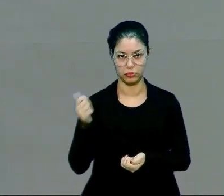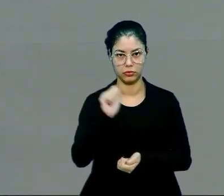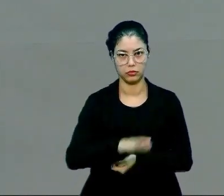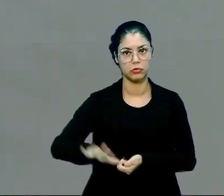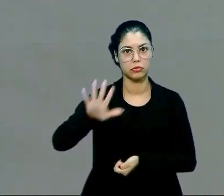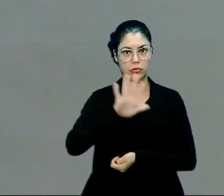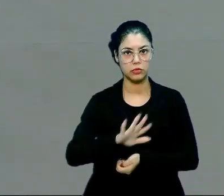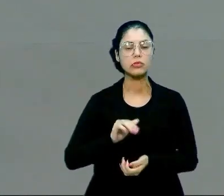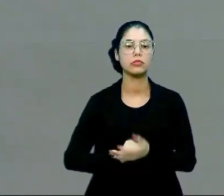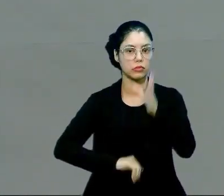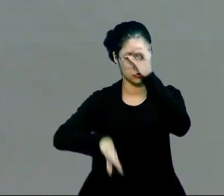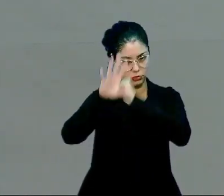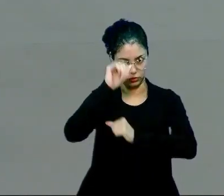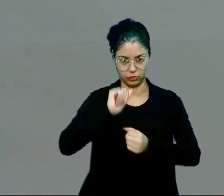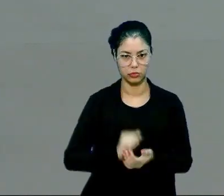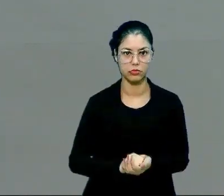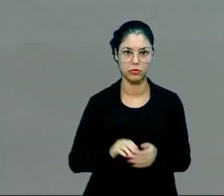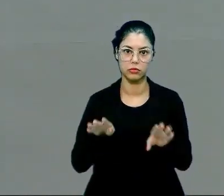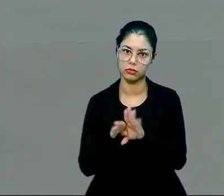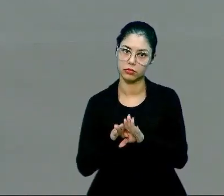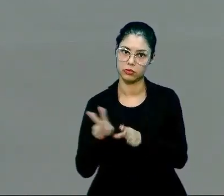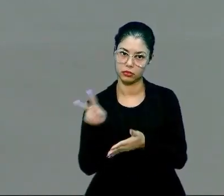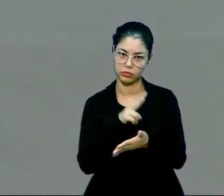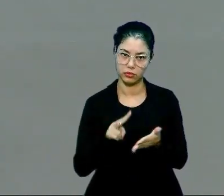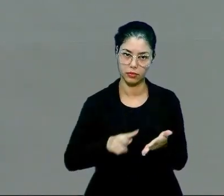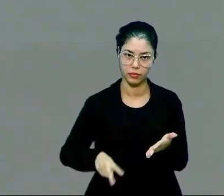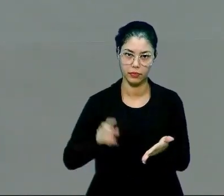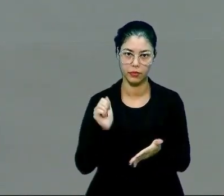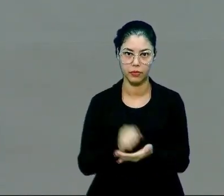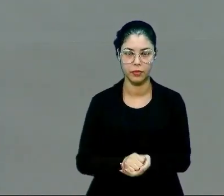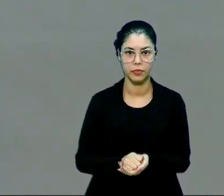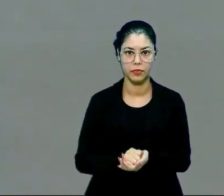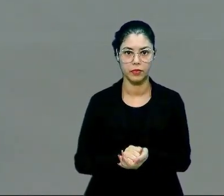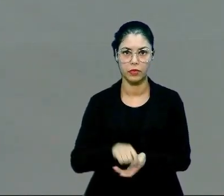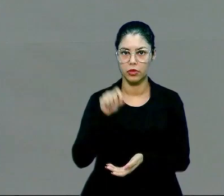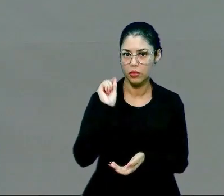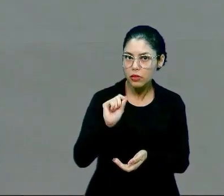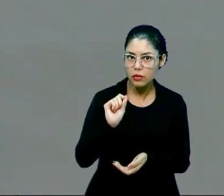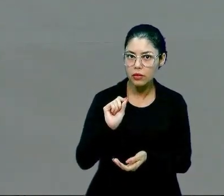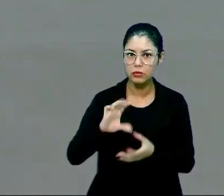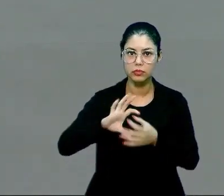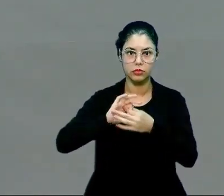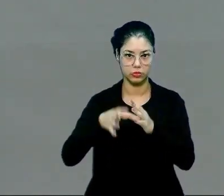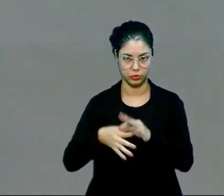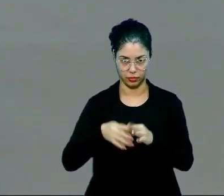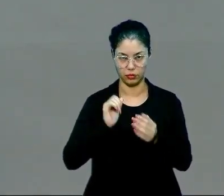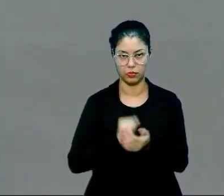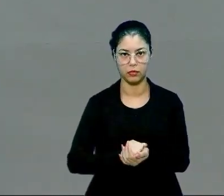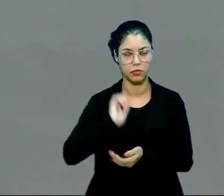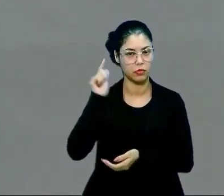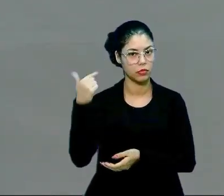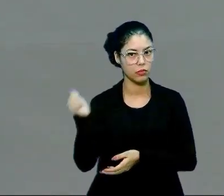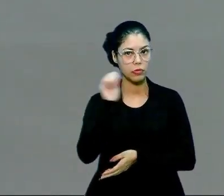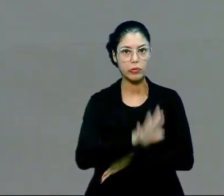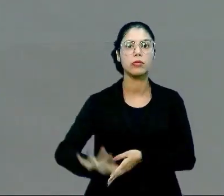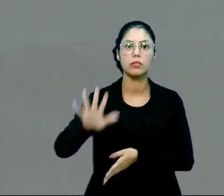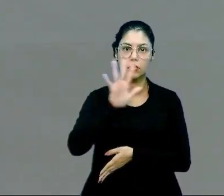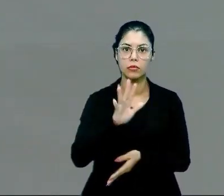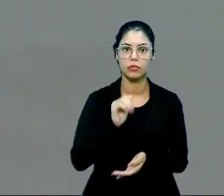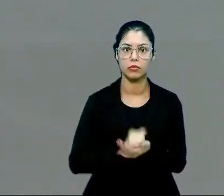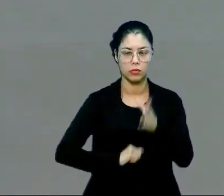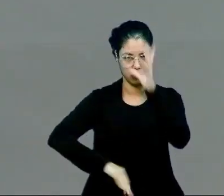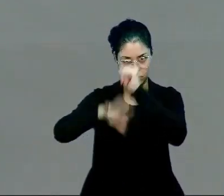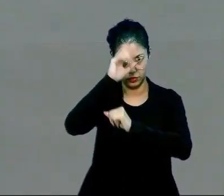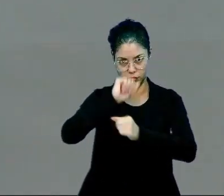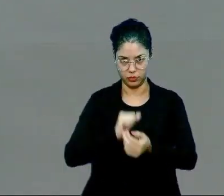do conhecimento. Porque, às vezes, quando você leu lá: ai, professor, o que é contextualizar com outras áreas do conhecimento? Vocês